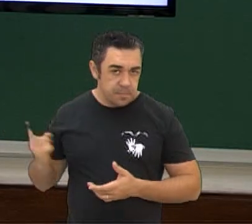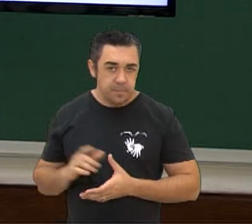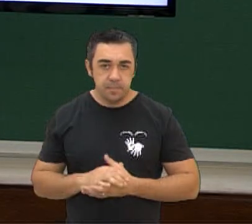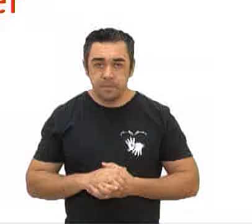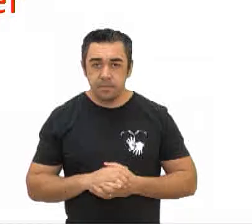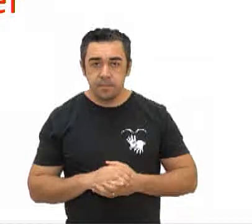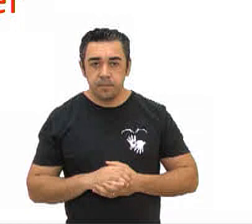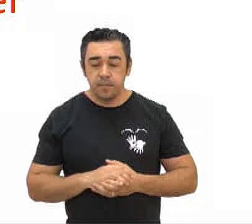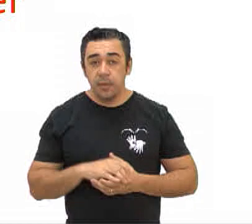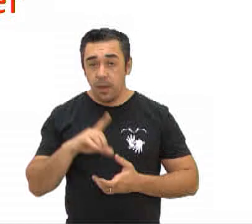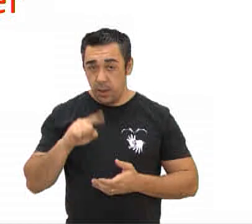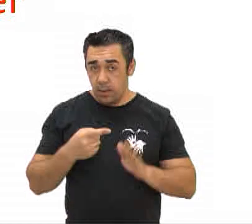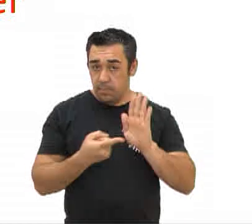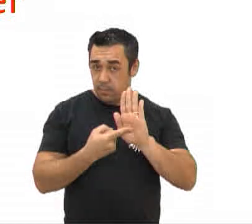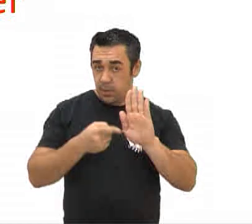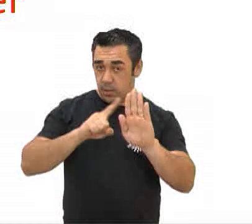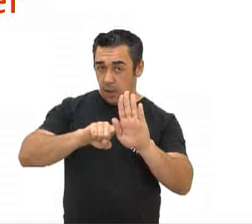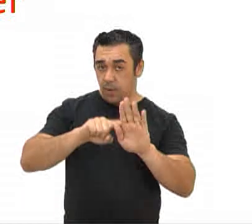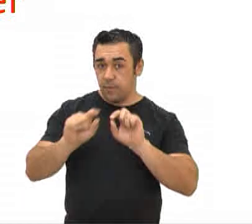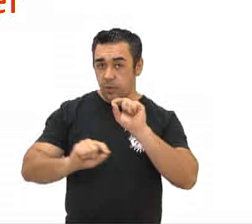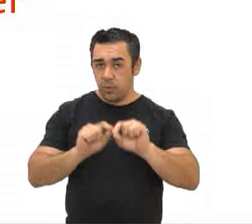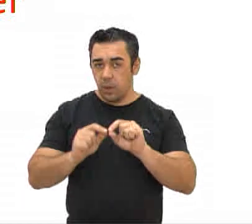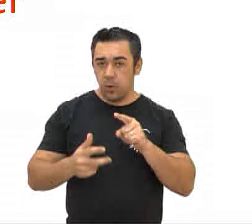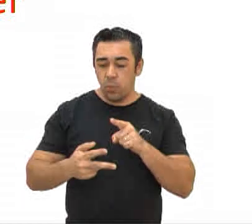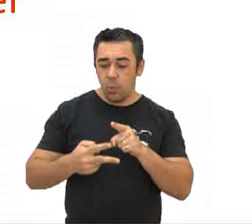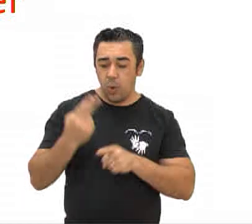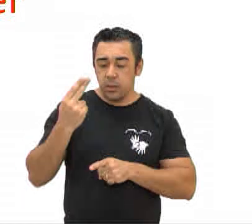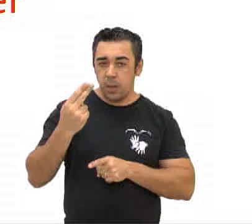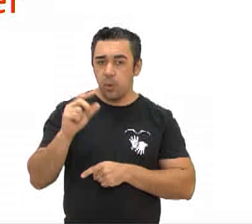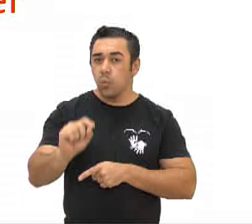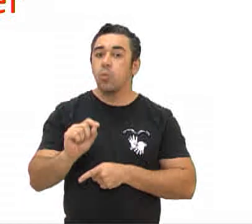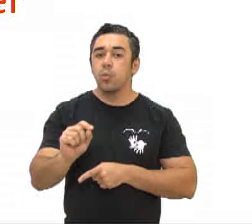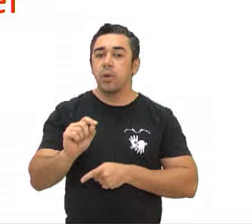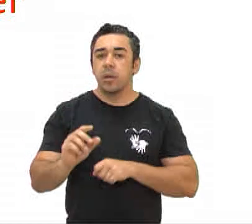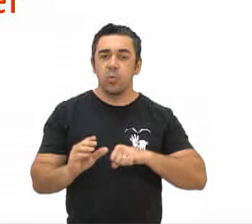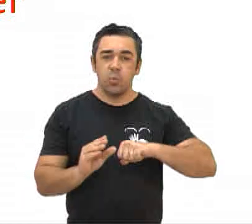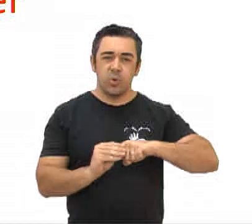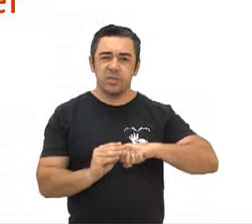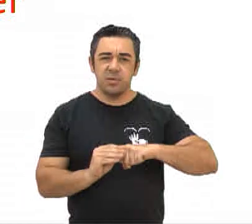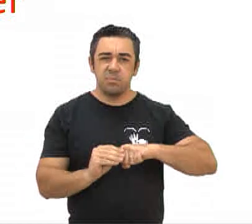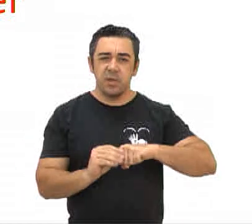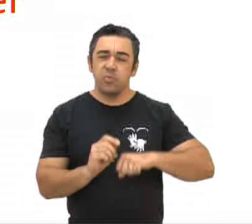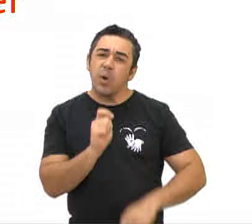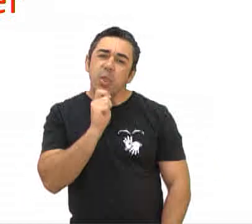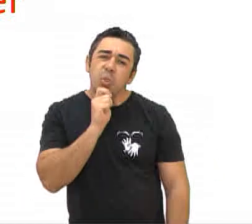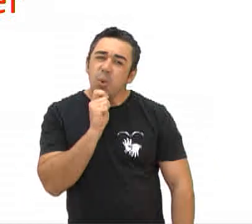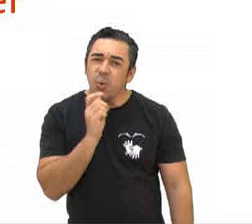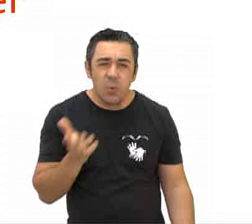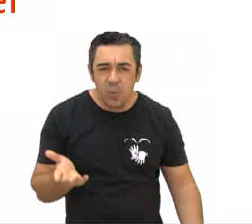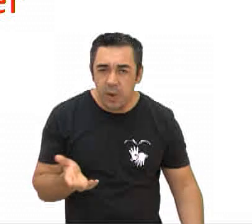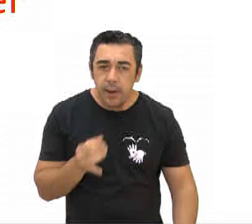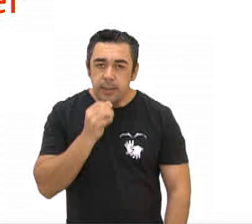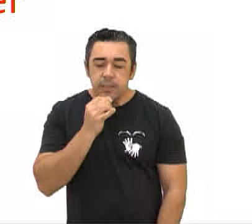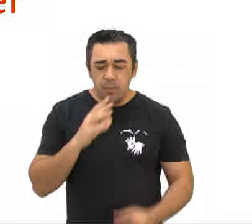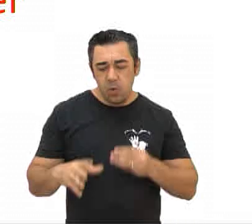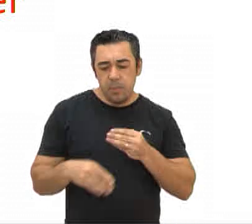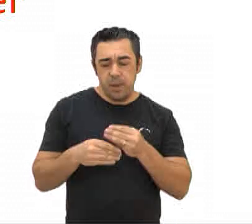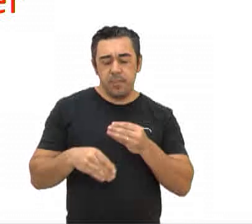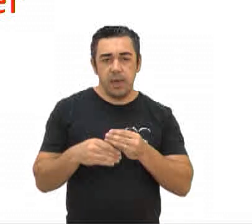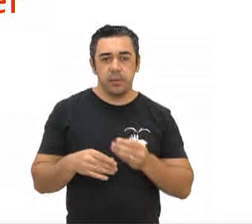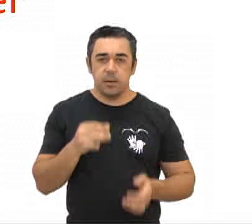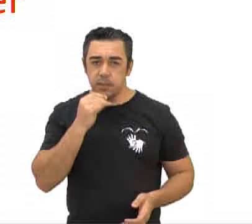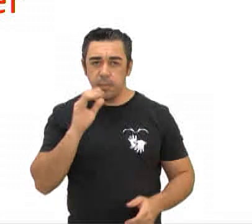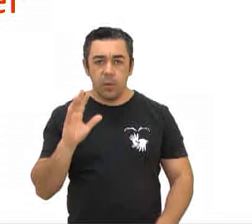É uma metáfora que busca cortar aqueles conhecimentos supérfluos. Por exemplo, a ideia de